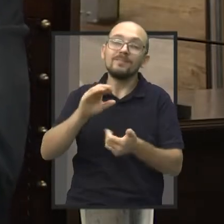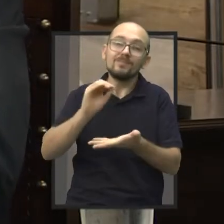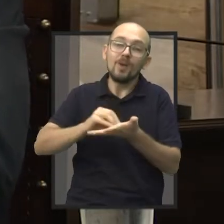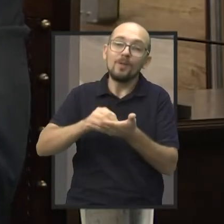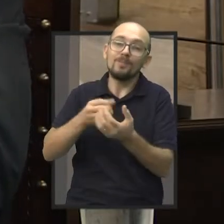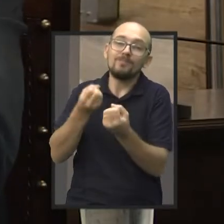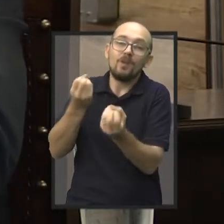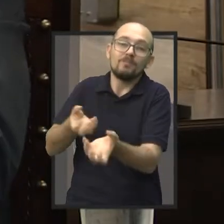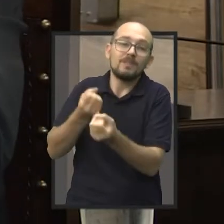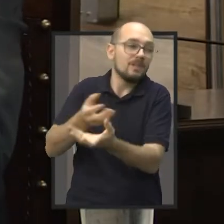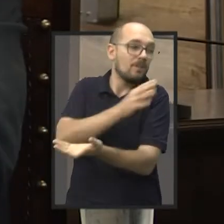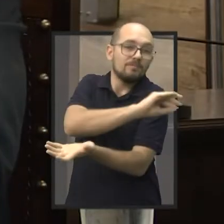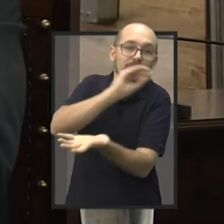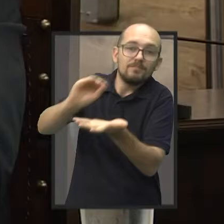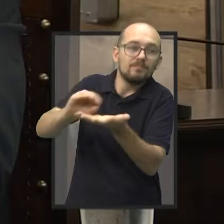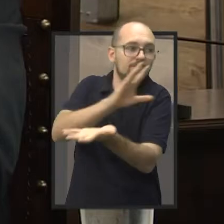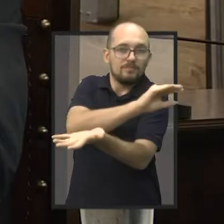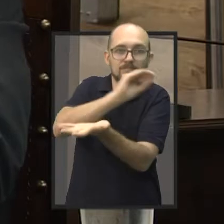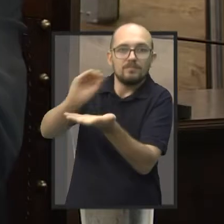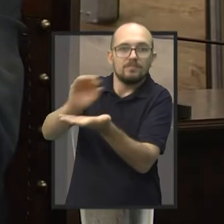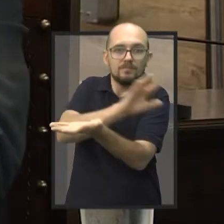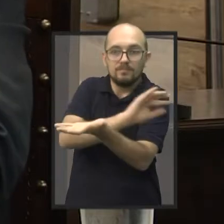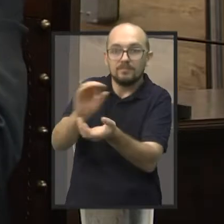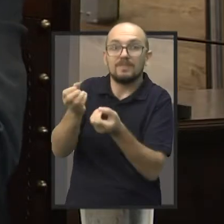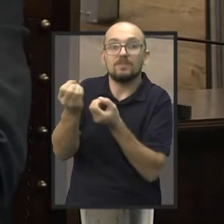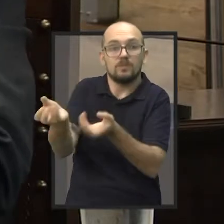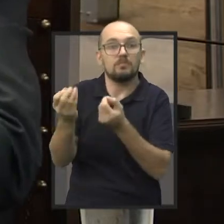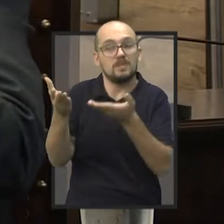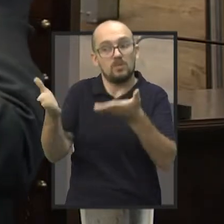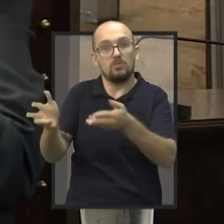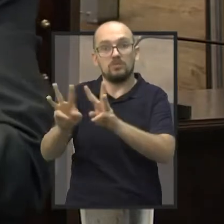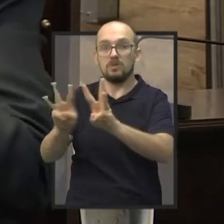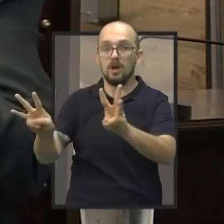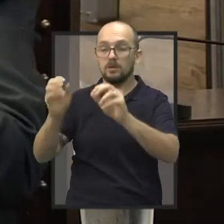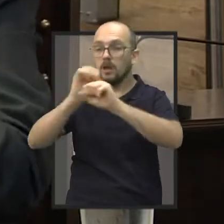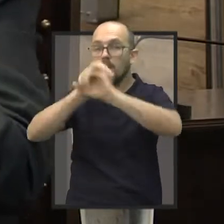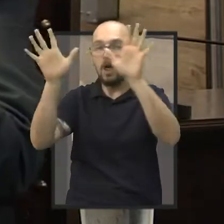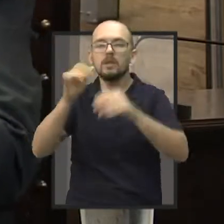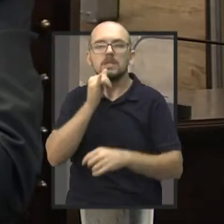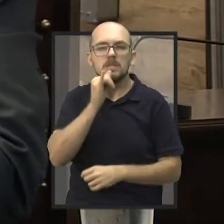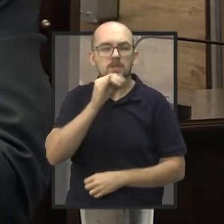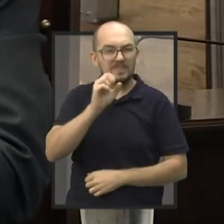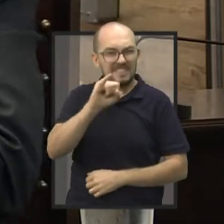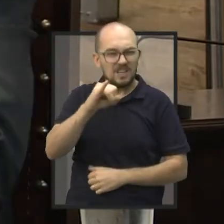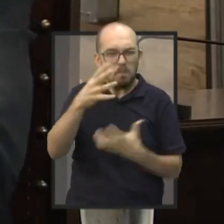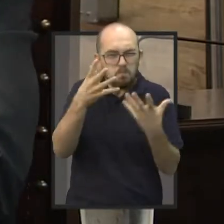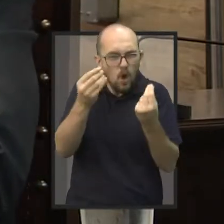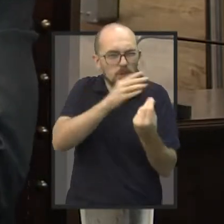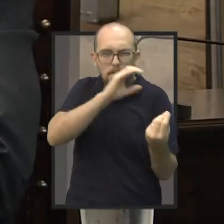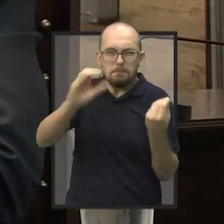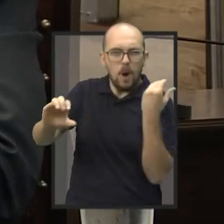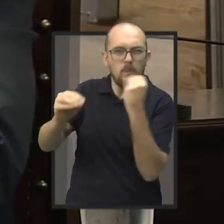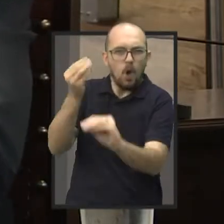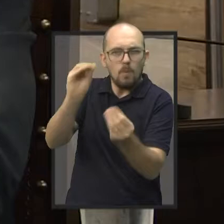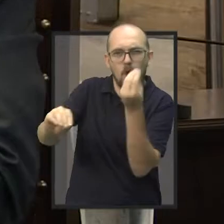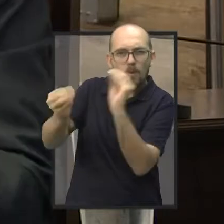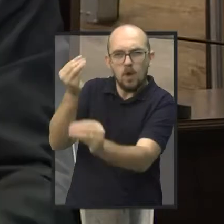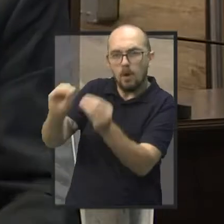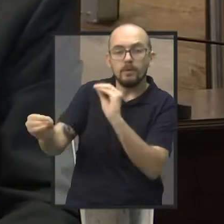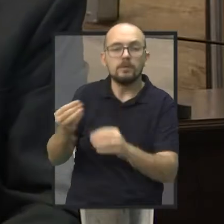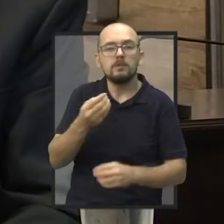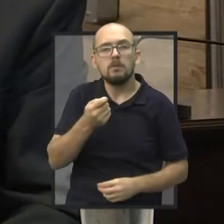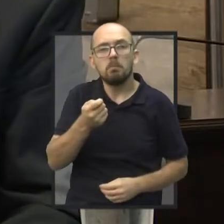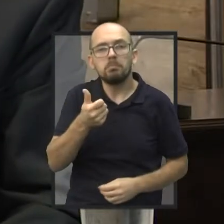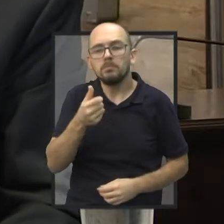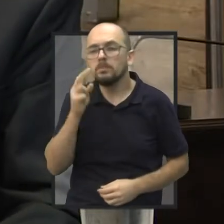abastecido. Ele precisa ser abastecido de dados. E se ele for abastecido, quanto mais ele for abastecido, quanto mais ricas forem as informações